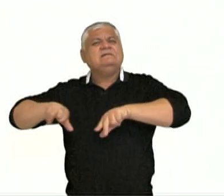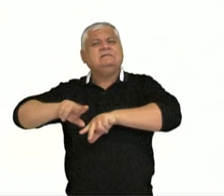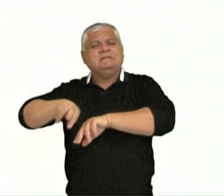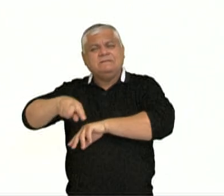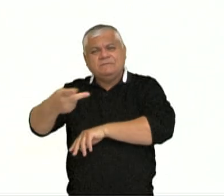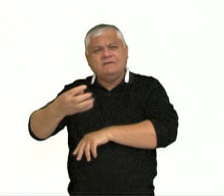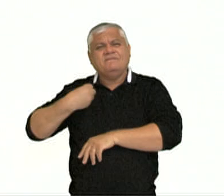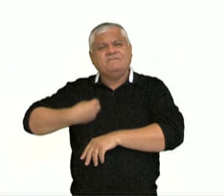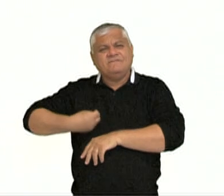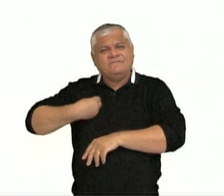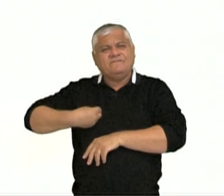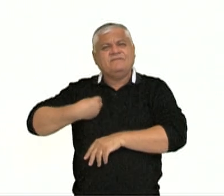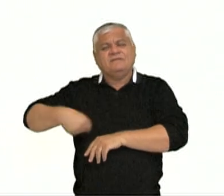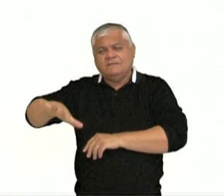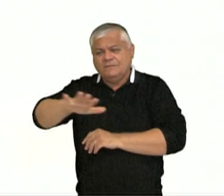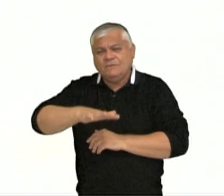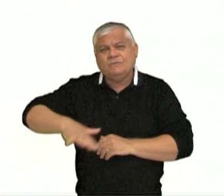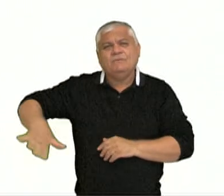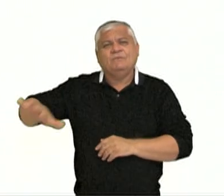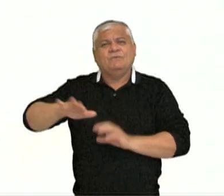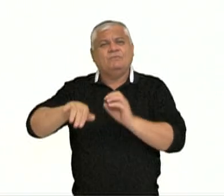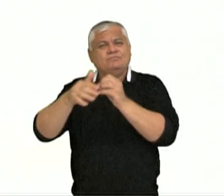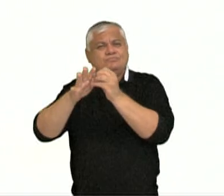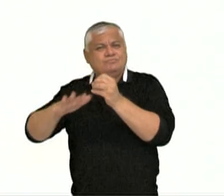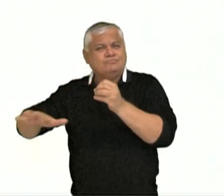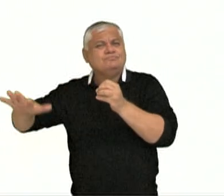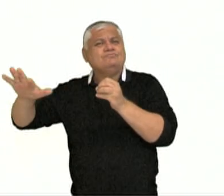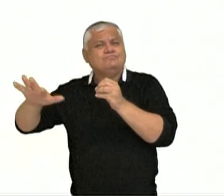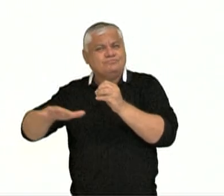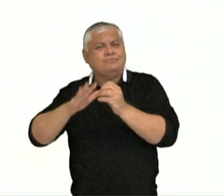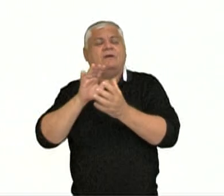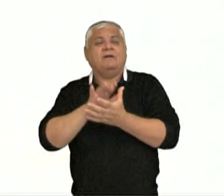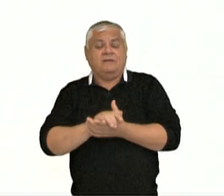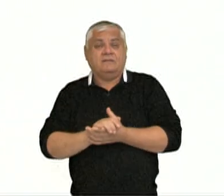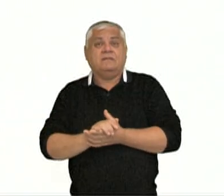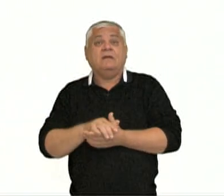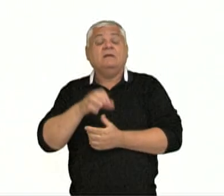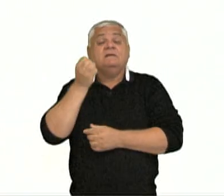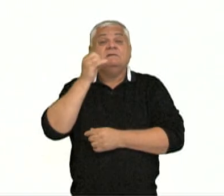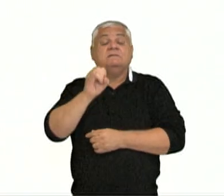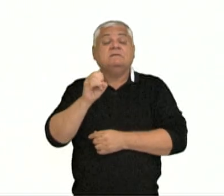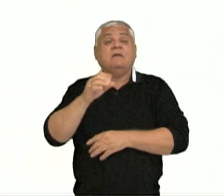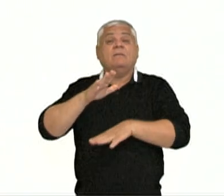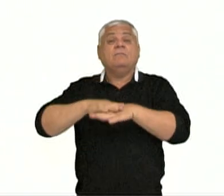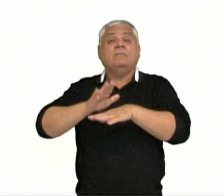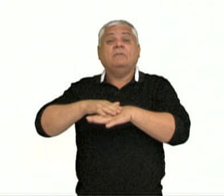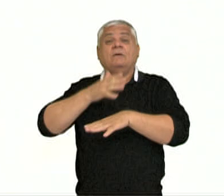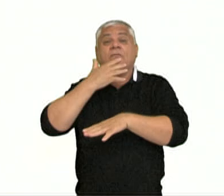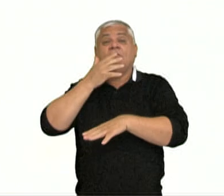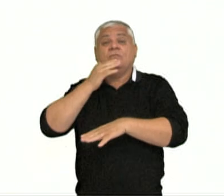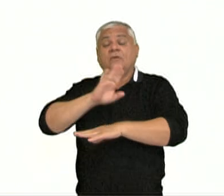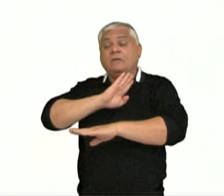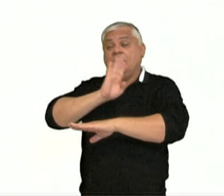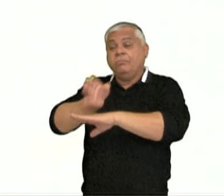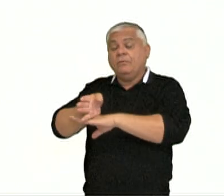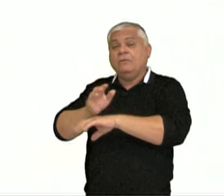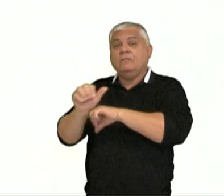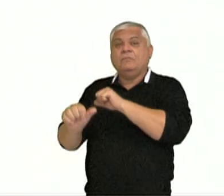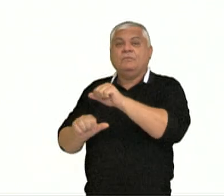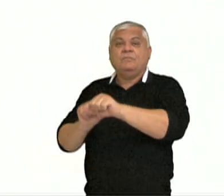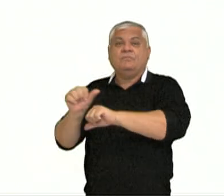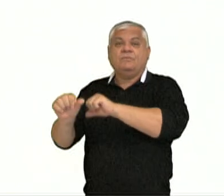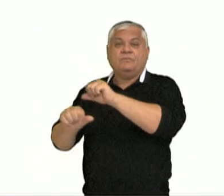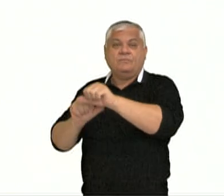que vivem nas águas dos oceanos e mares. As alterações provocadas pelas ações humanas,